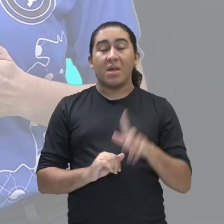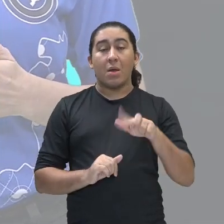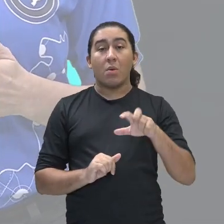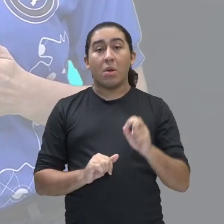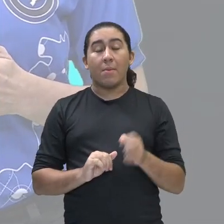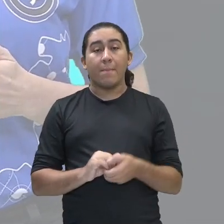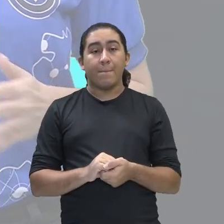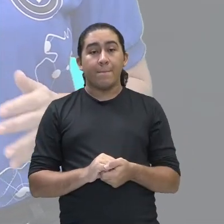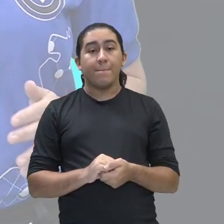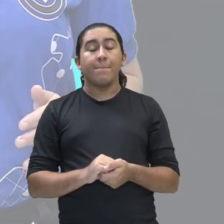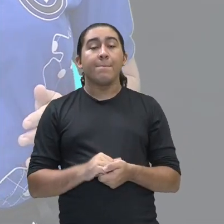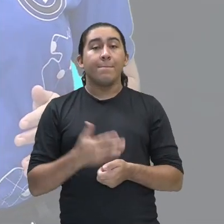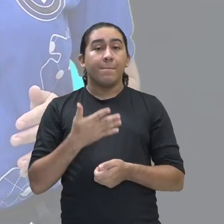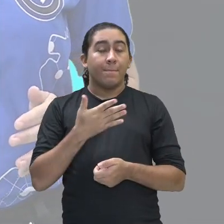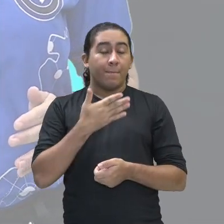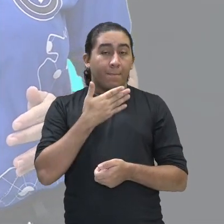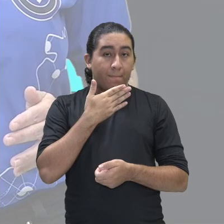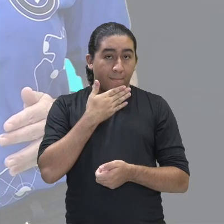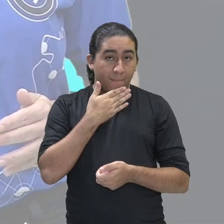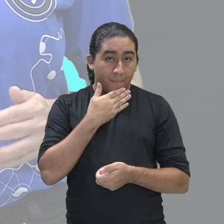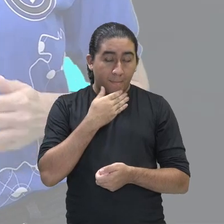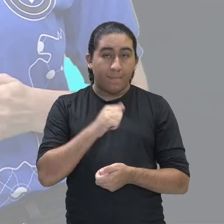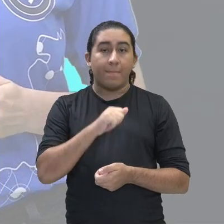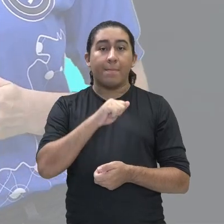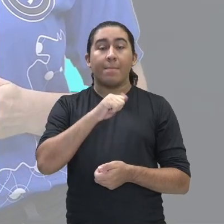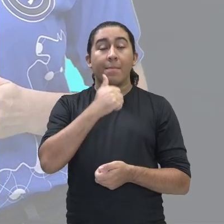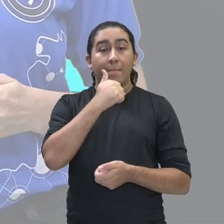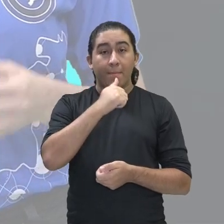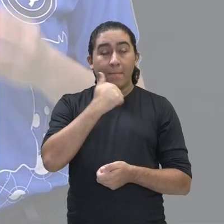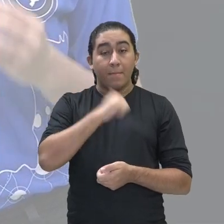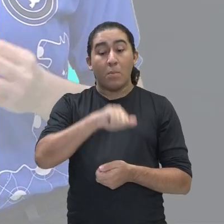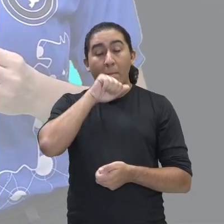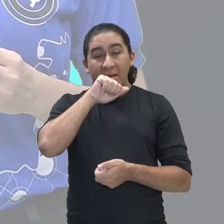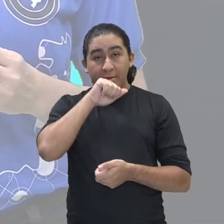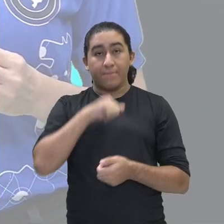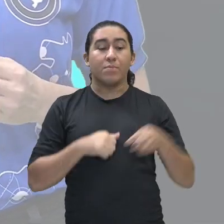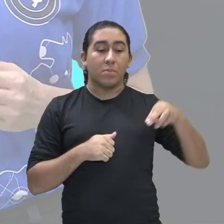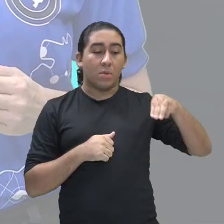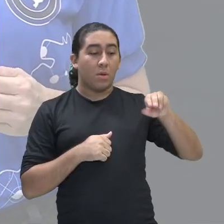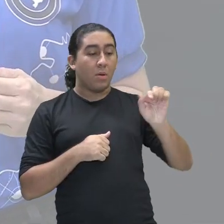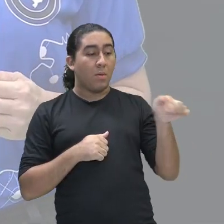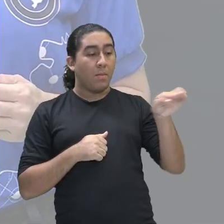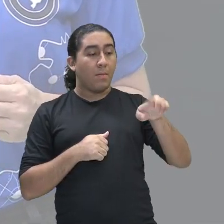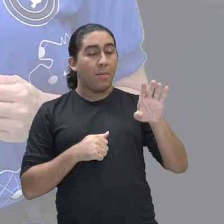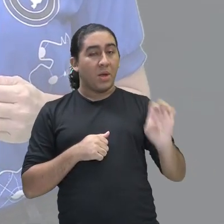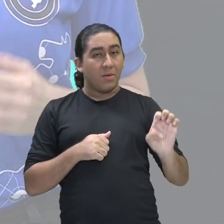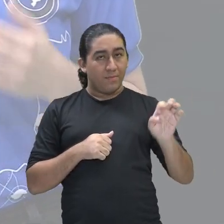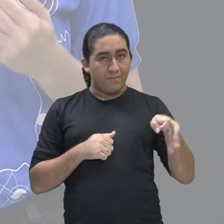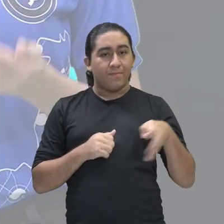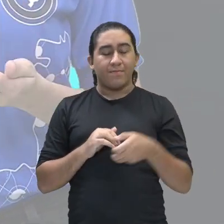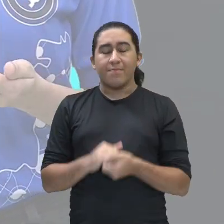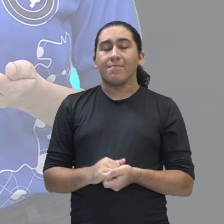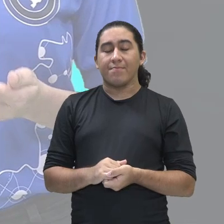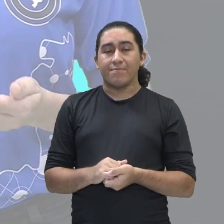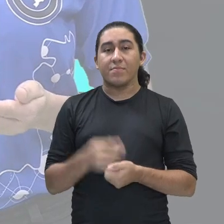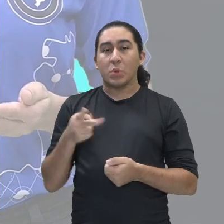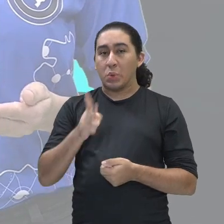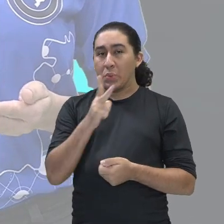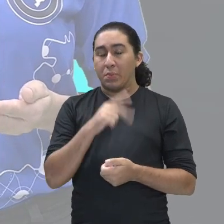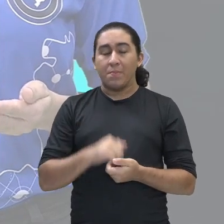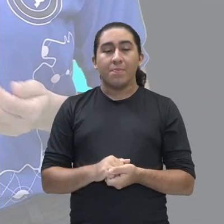palavra mãe. Então, aproveita e vão anotando e repetindo aqui comigo para treinar a pronúncia. Então, father, mother.